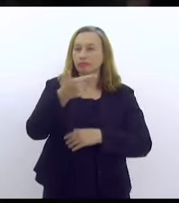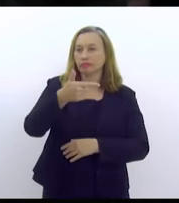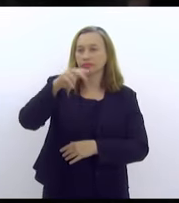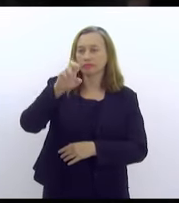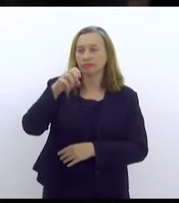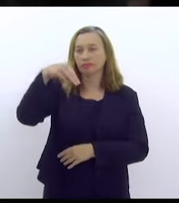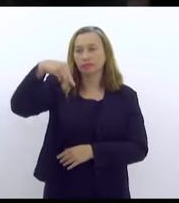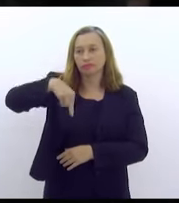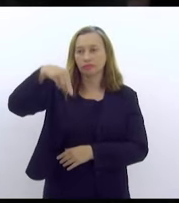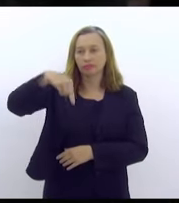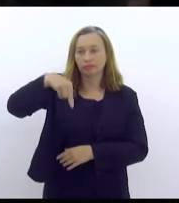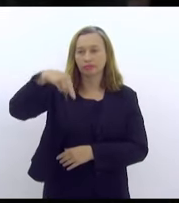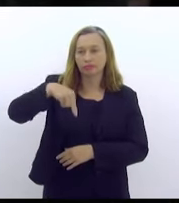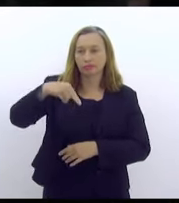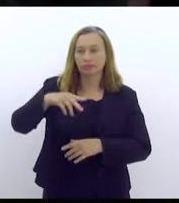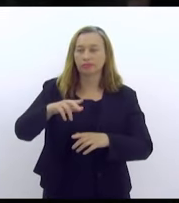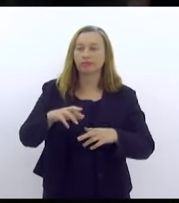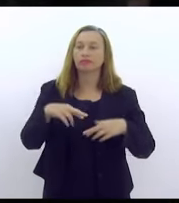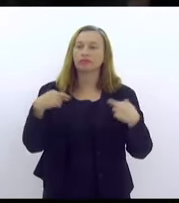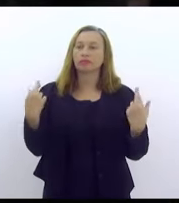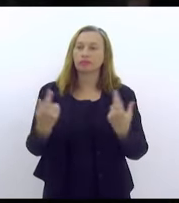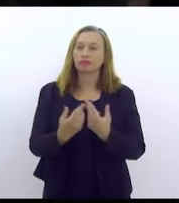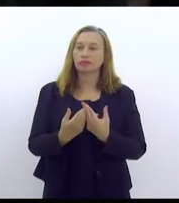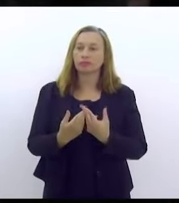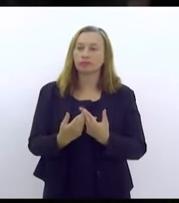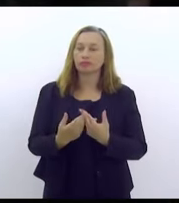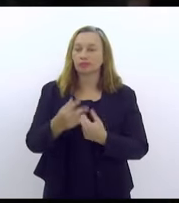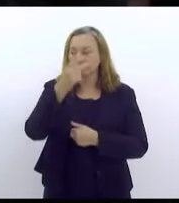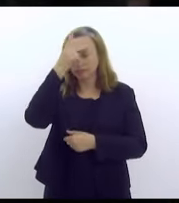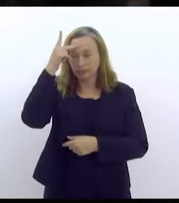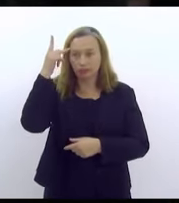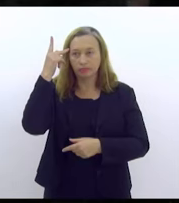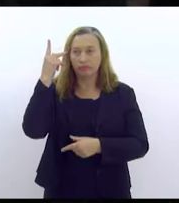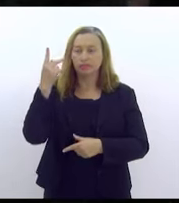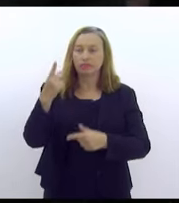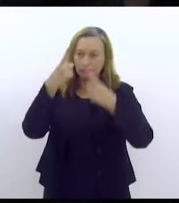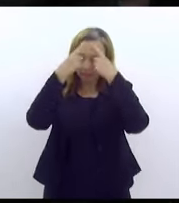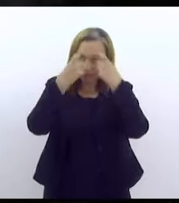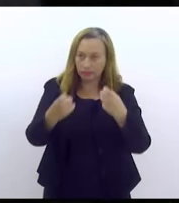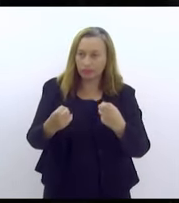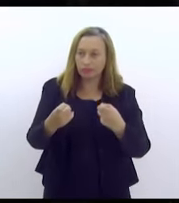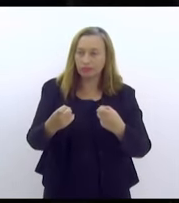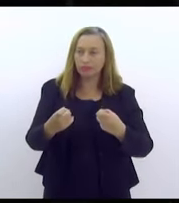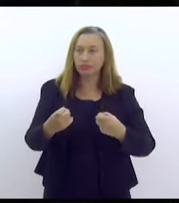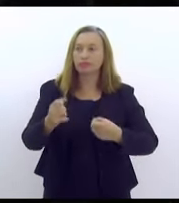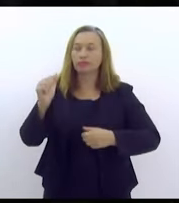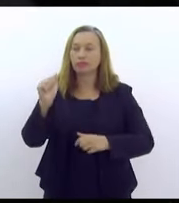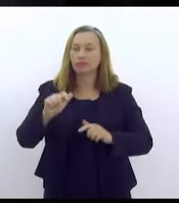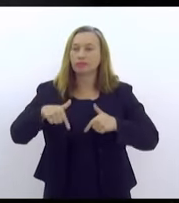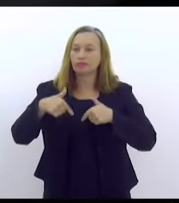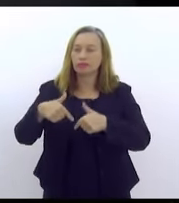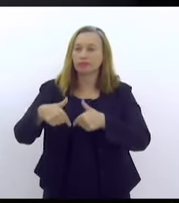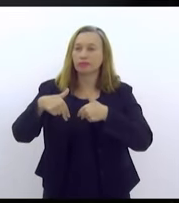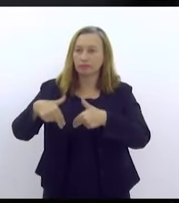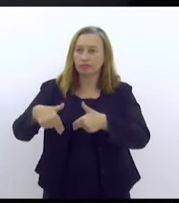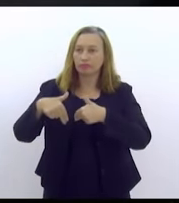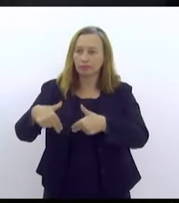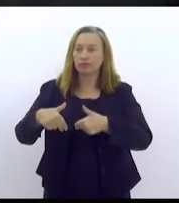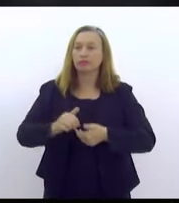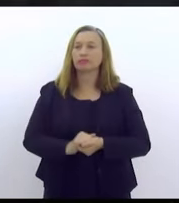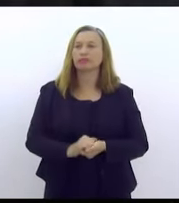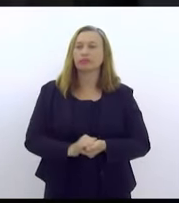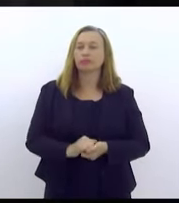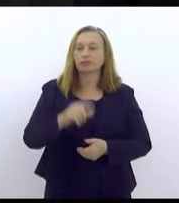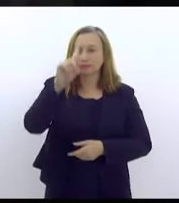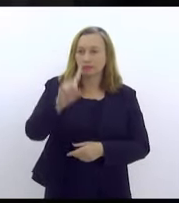uma reunião de vítimas de violência, ativistas da sociedade civil e seculares, comprometidos com os direitos